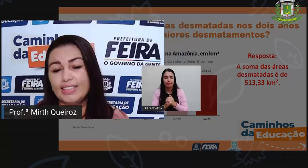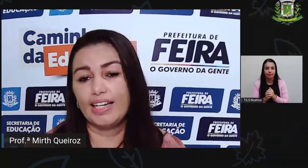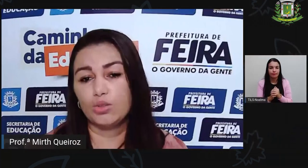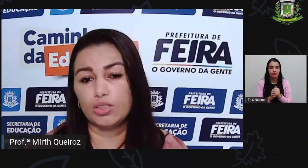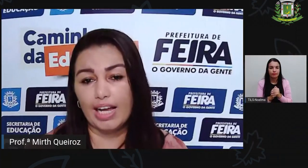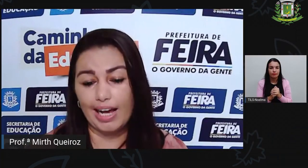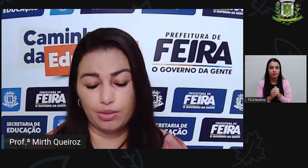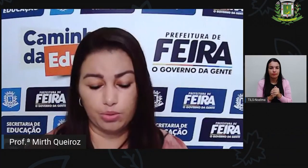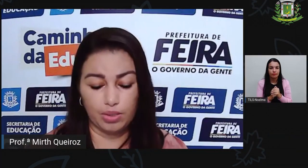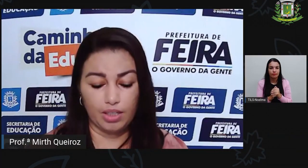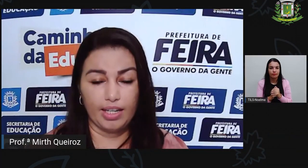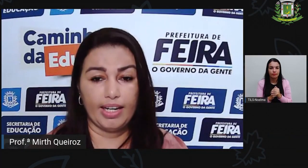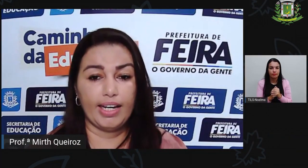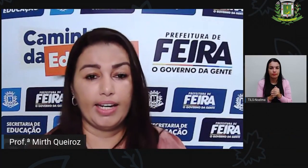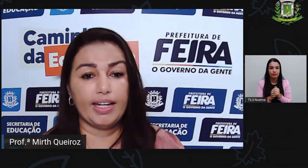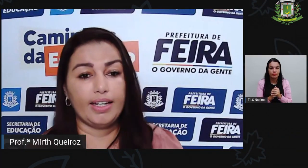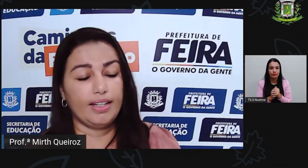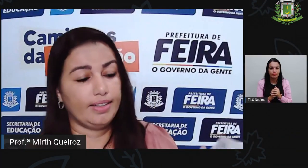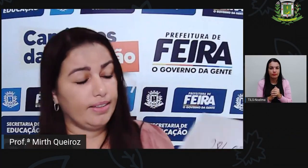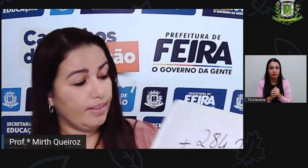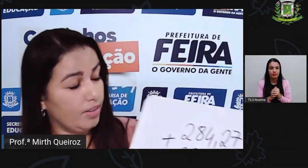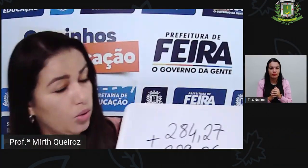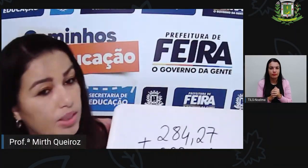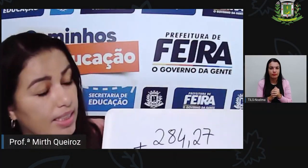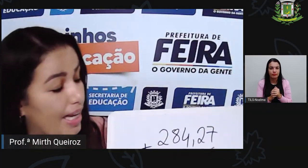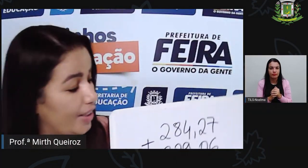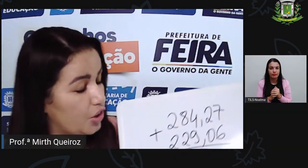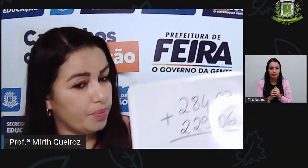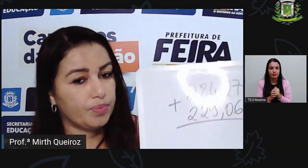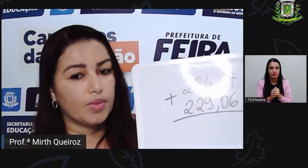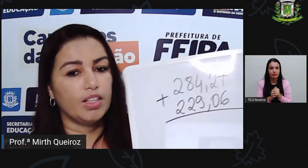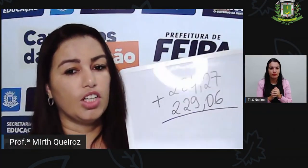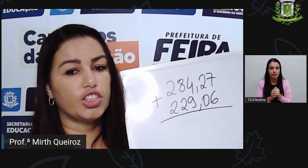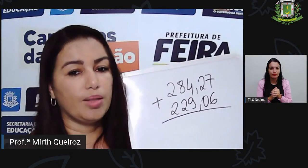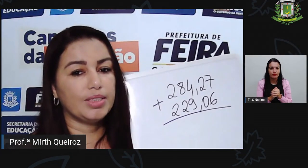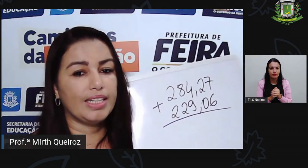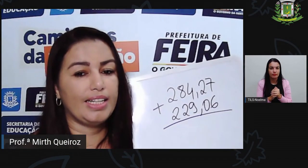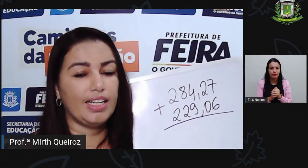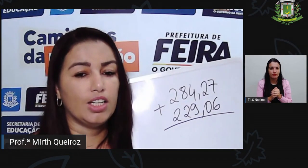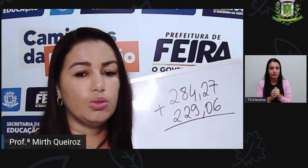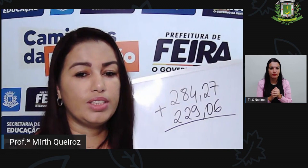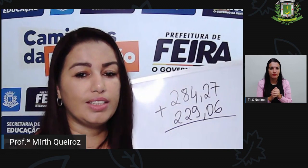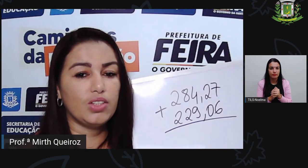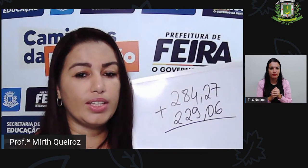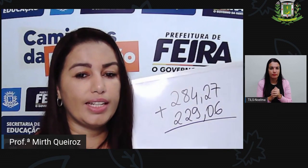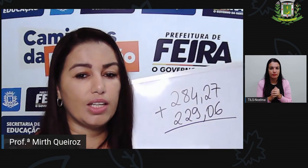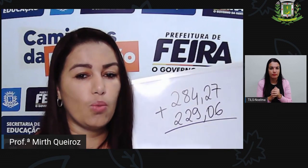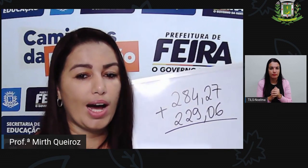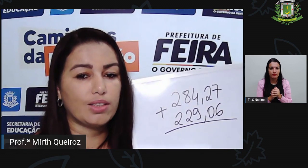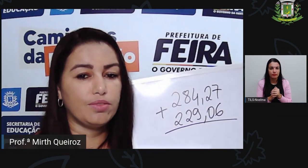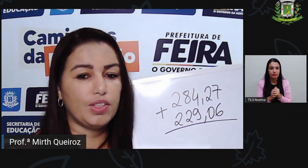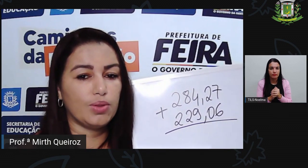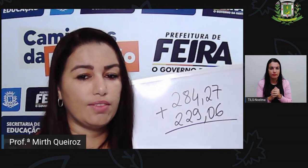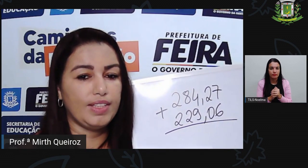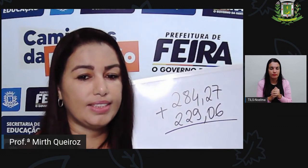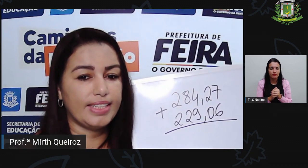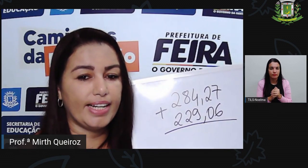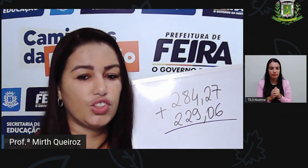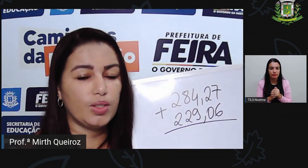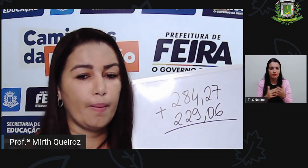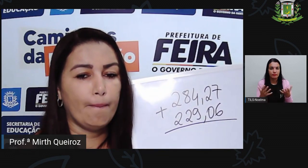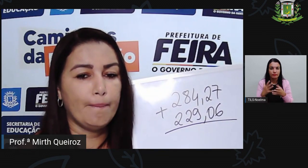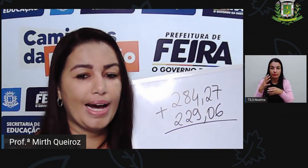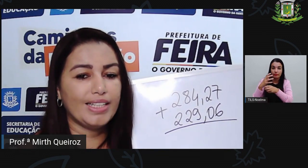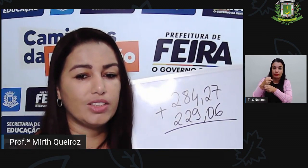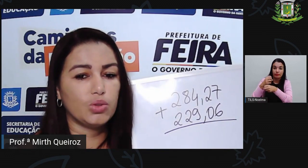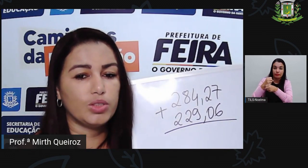esse resultado do slide. Nós temos aqui 284,27